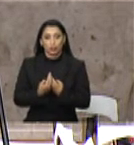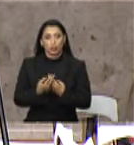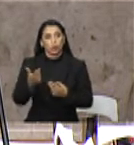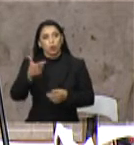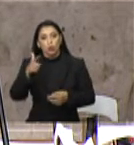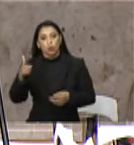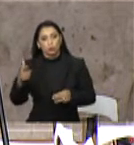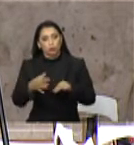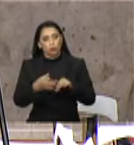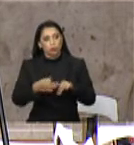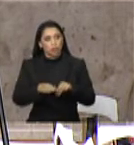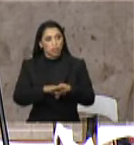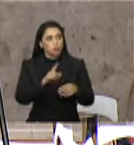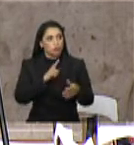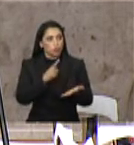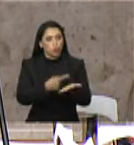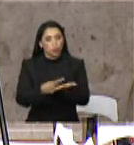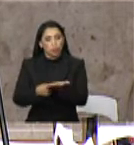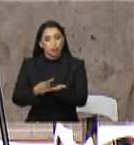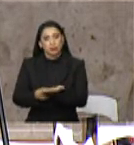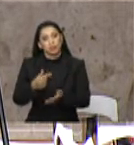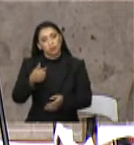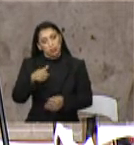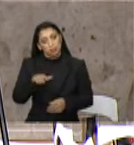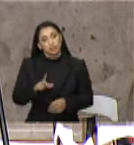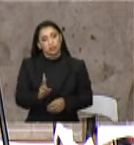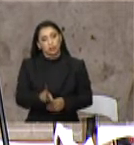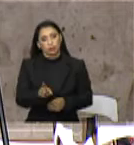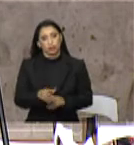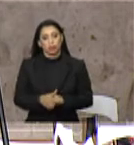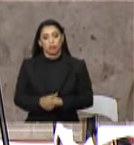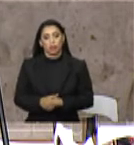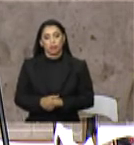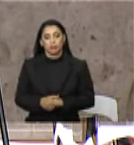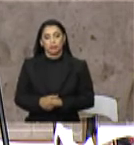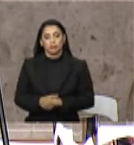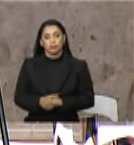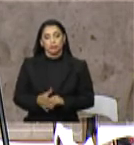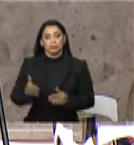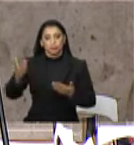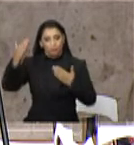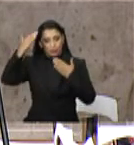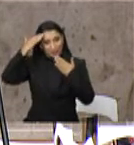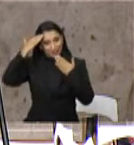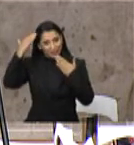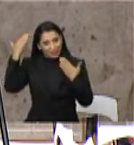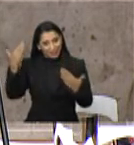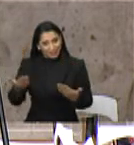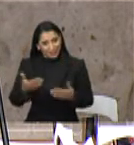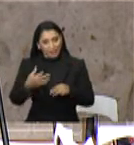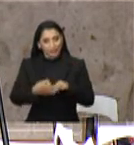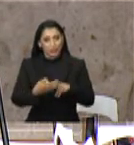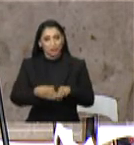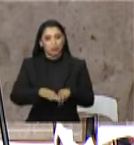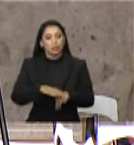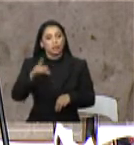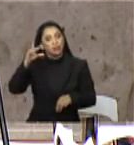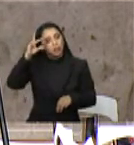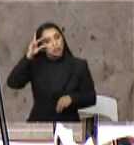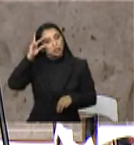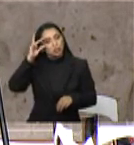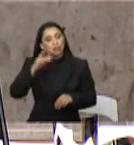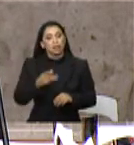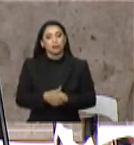de compromissos inadáveis tinham se afastado Eu agradeci João Ministro André e reitero agradecimento